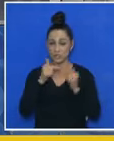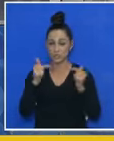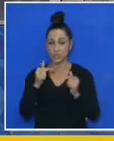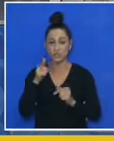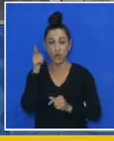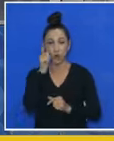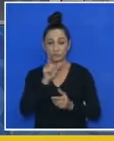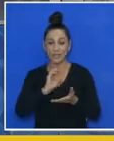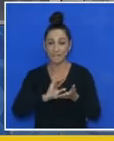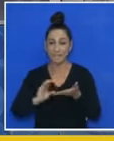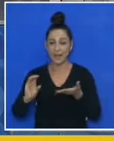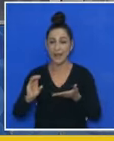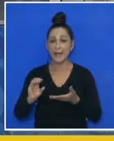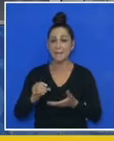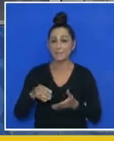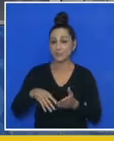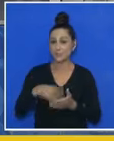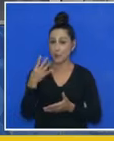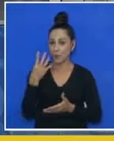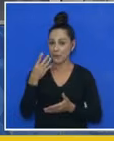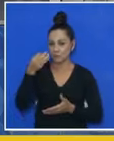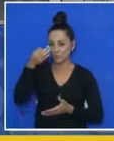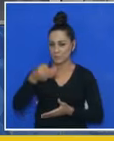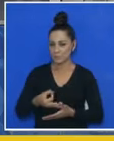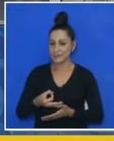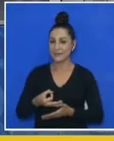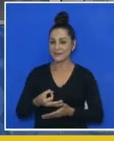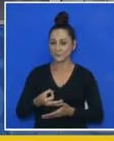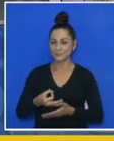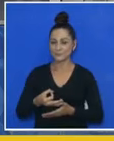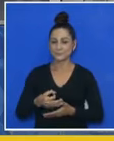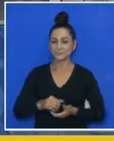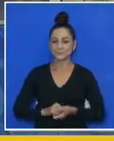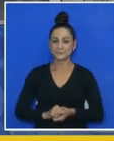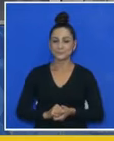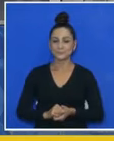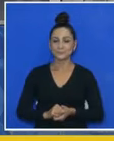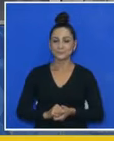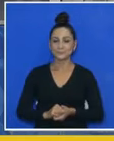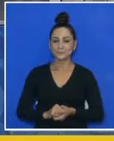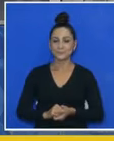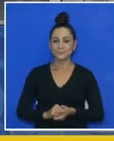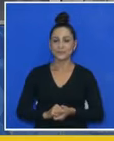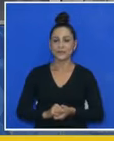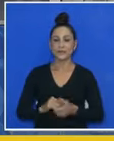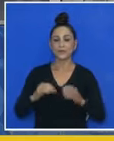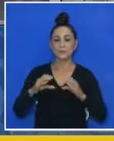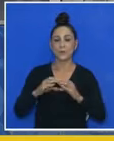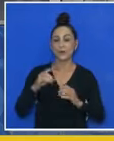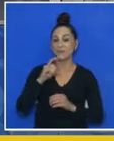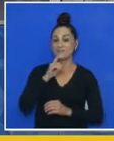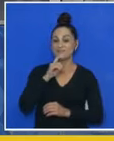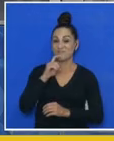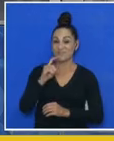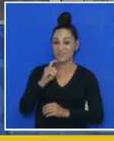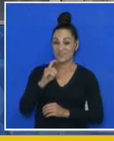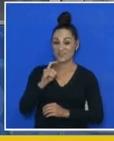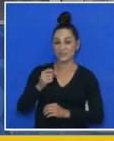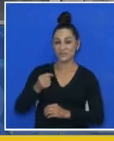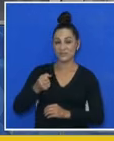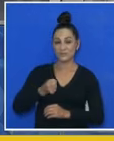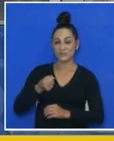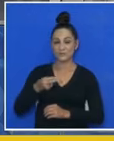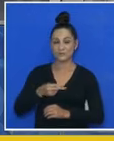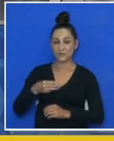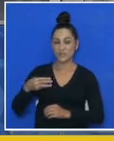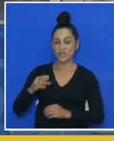ganha a partir de 4 acertos. Bola verde, número 23. Verde, 23. Já acompanhamos